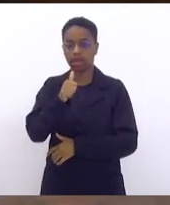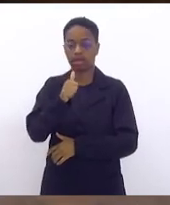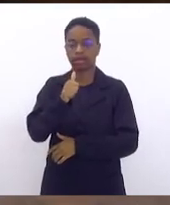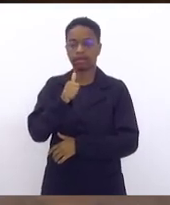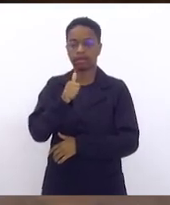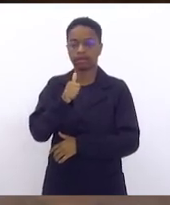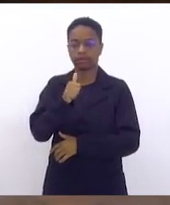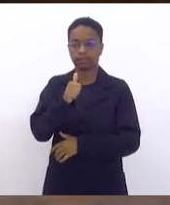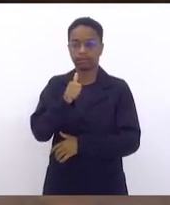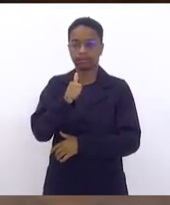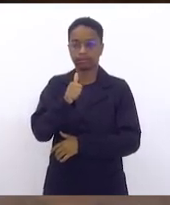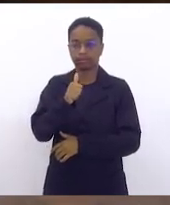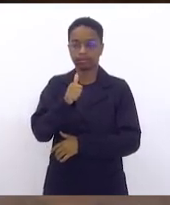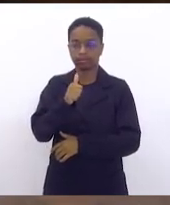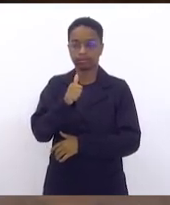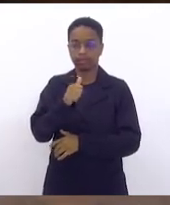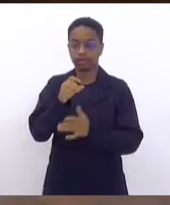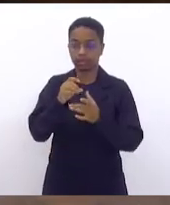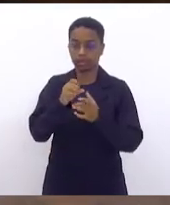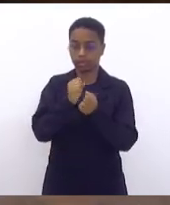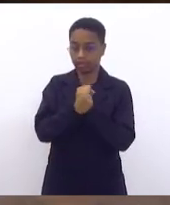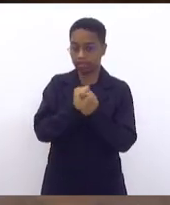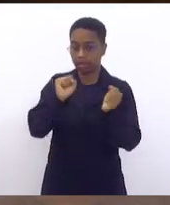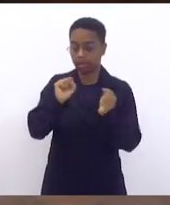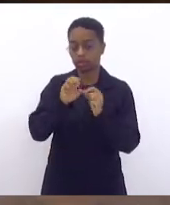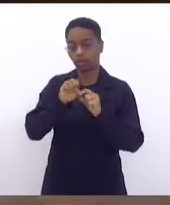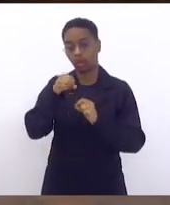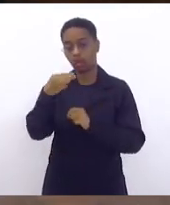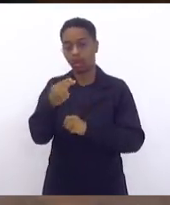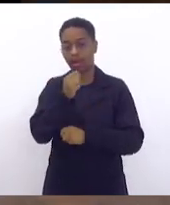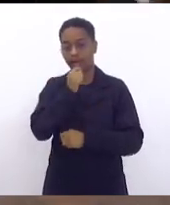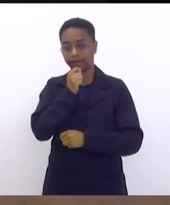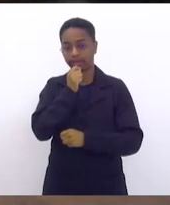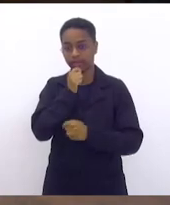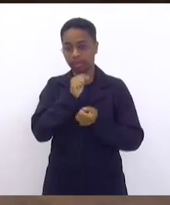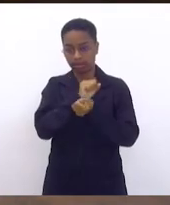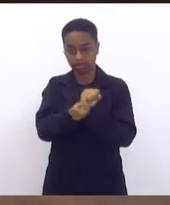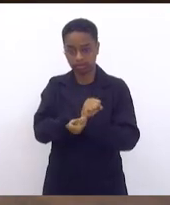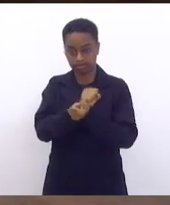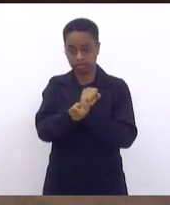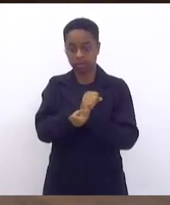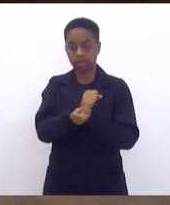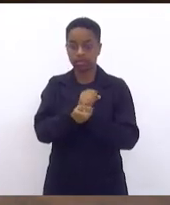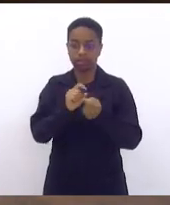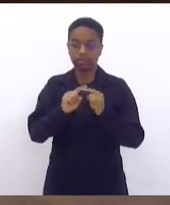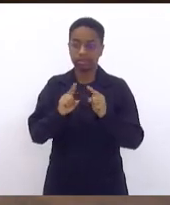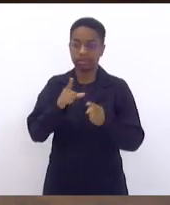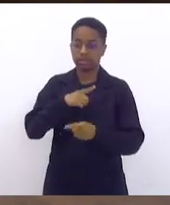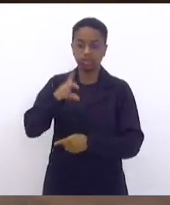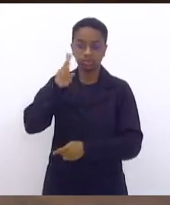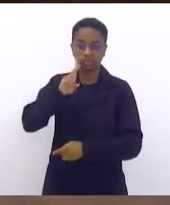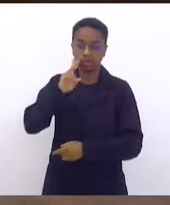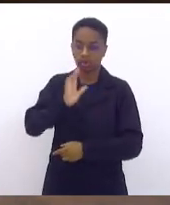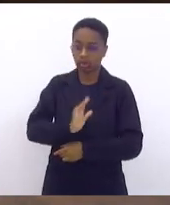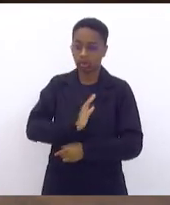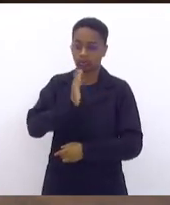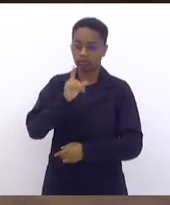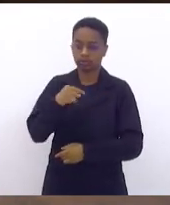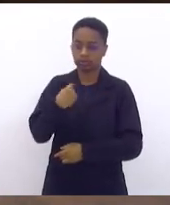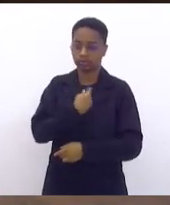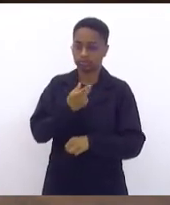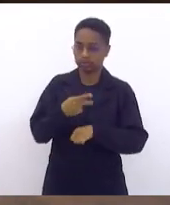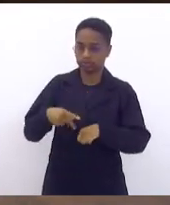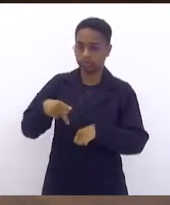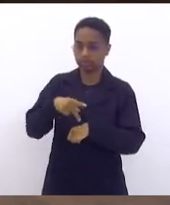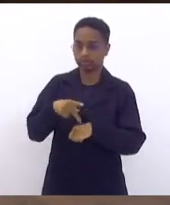mulheres recém-libertas ou ainda escravizadas numa história terrível do nosso país, do